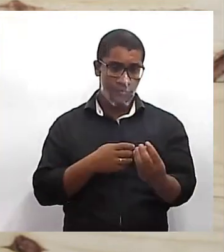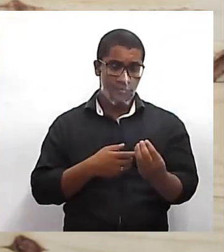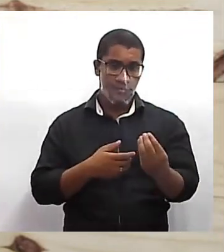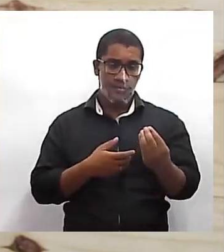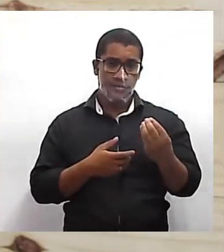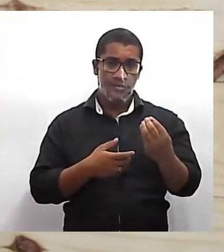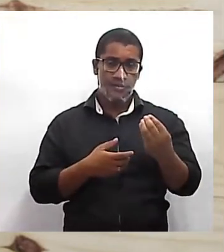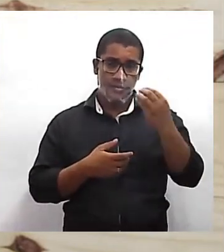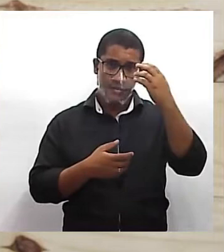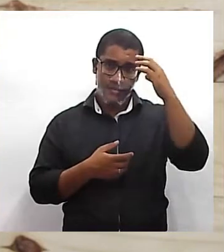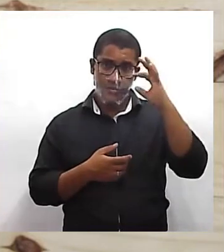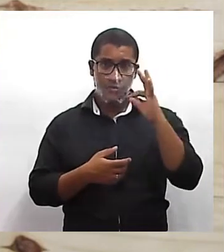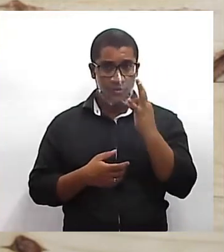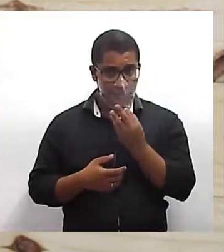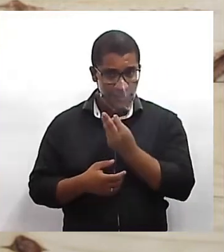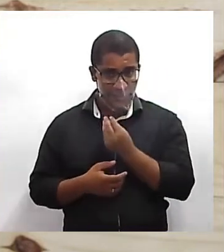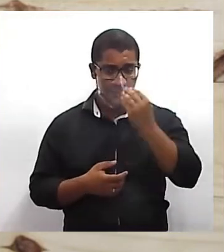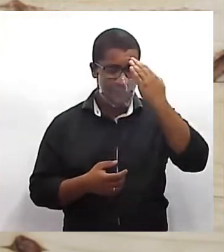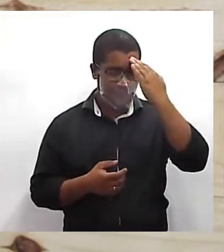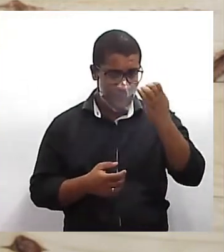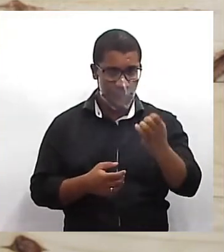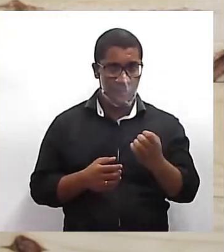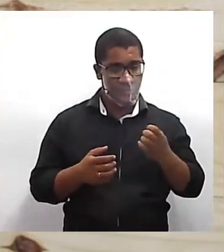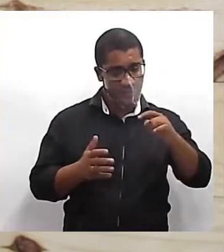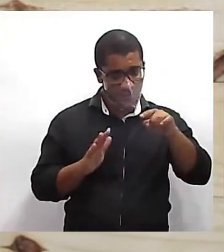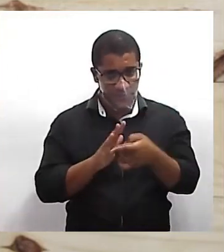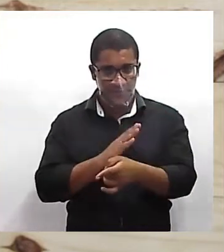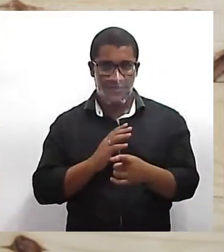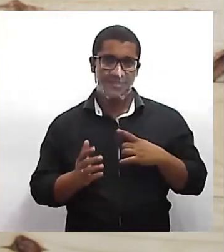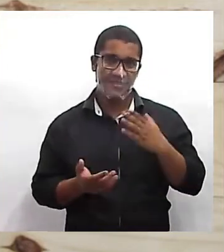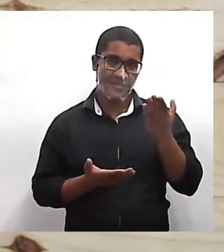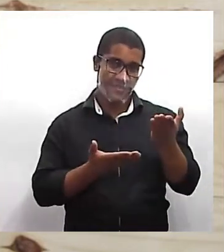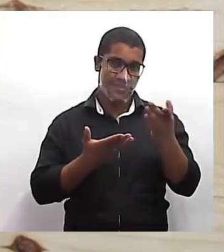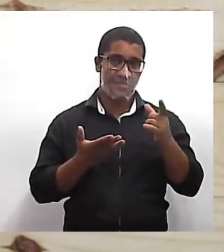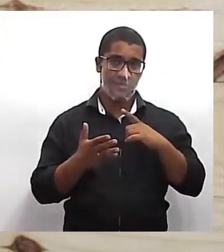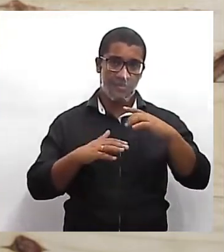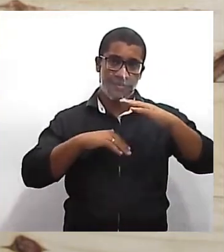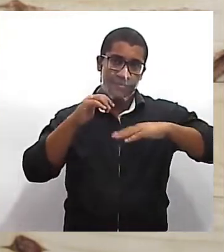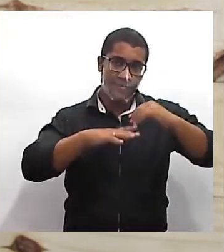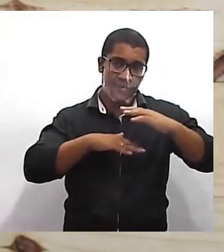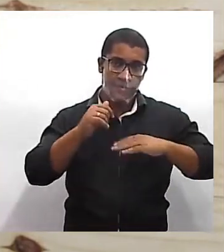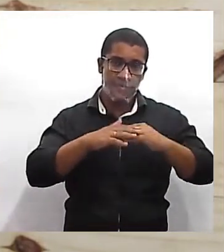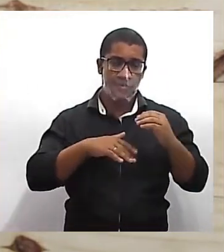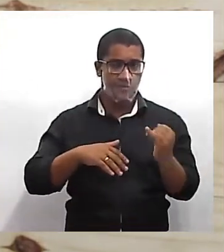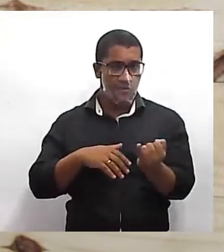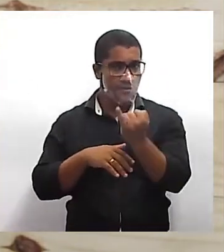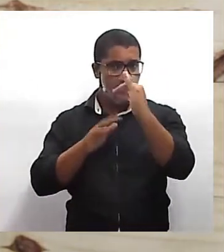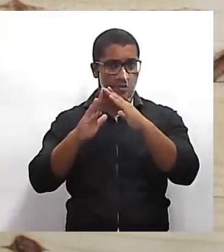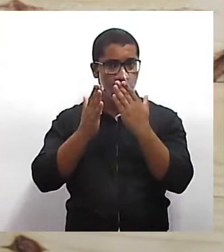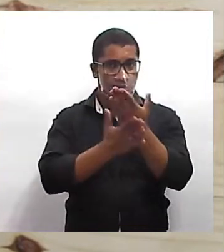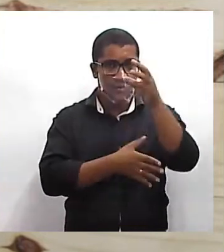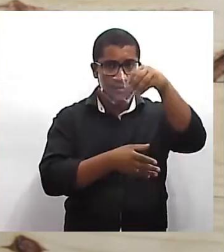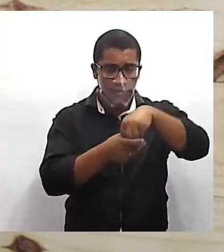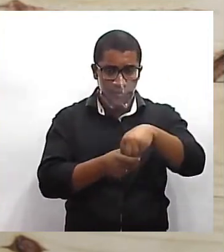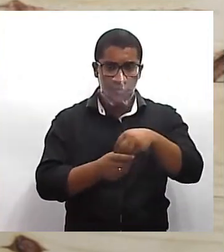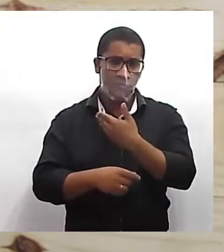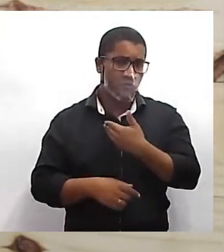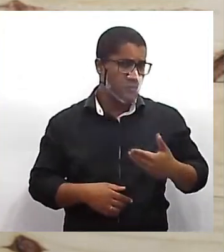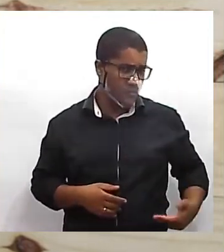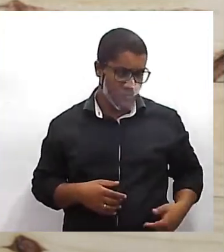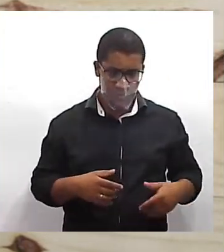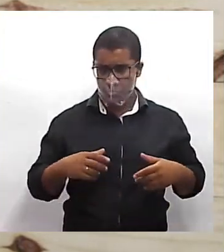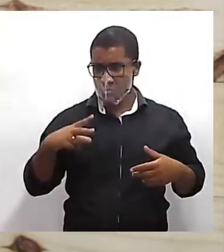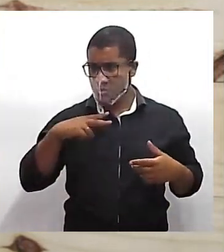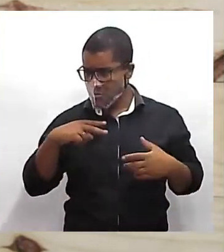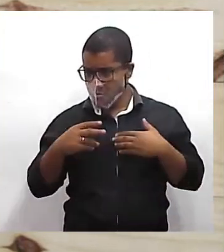uma carga de conhecimento muito grande, de forma bastante significativa e de grande importância para nossas escolas, sejam elas públicas,